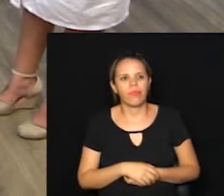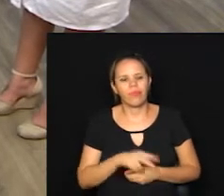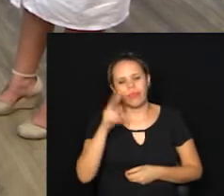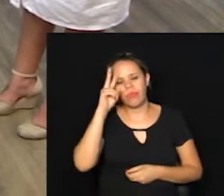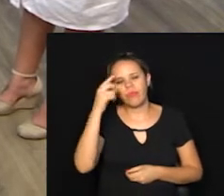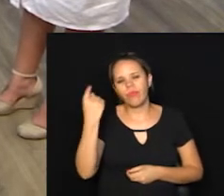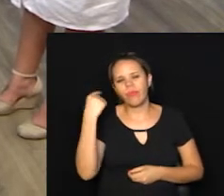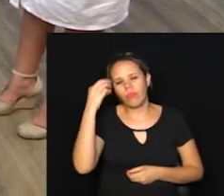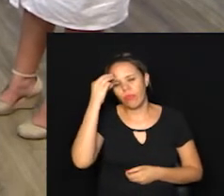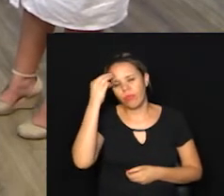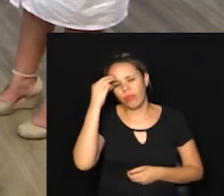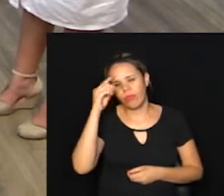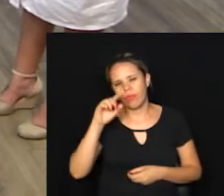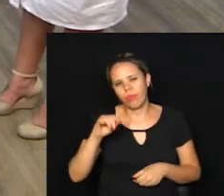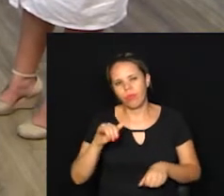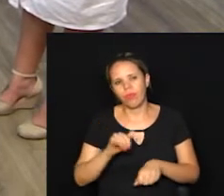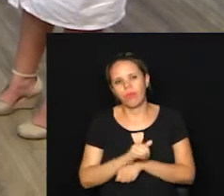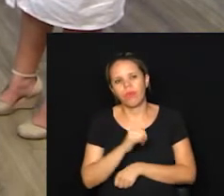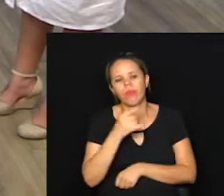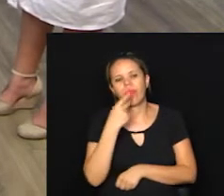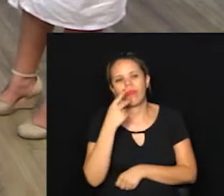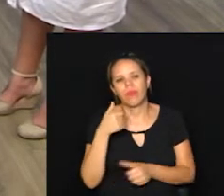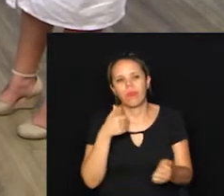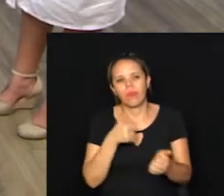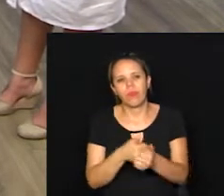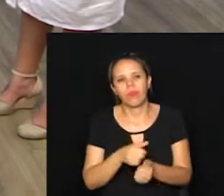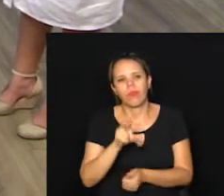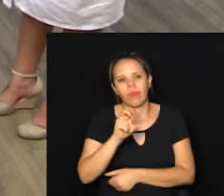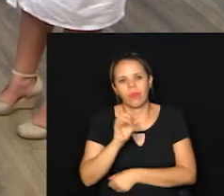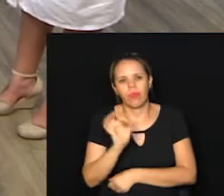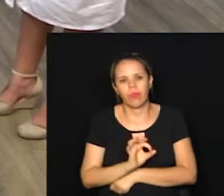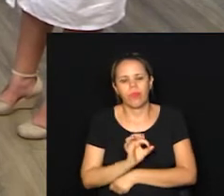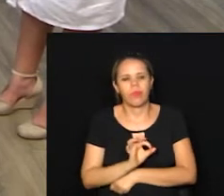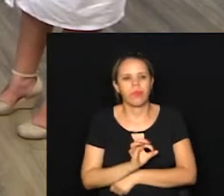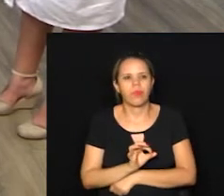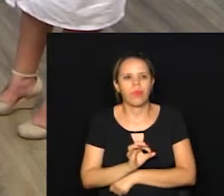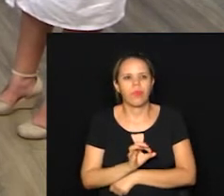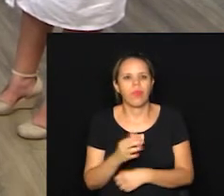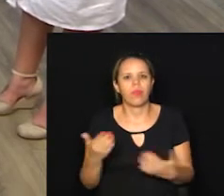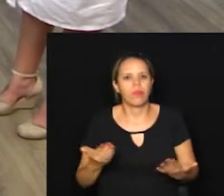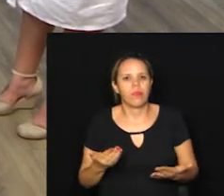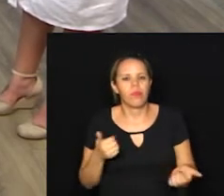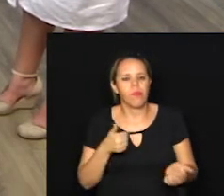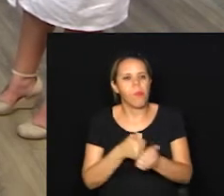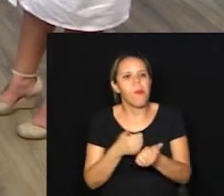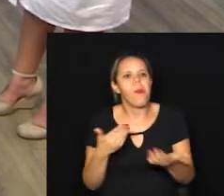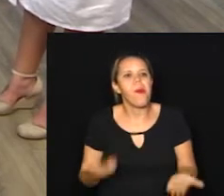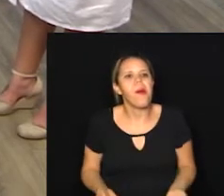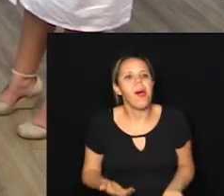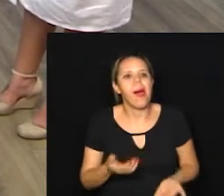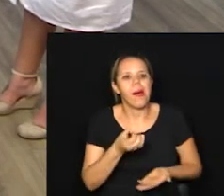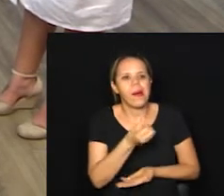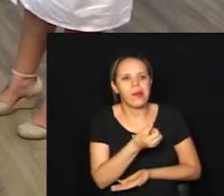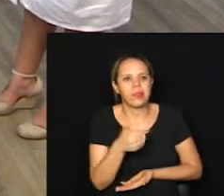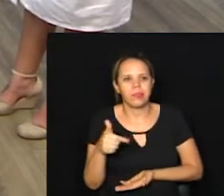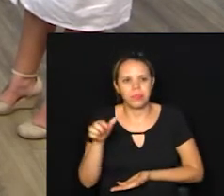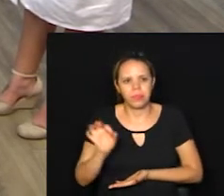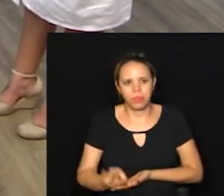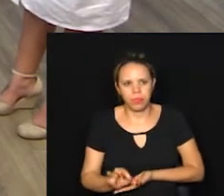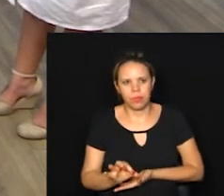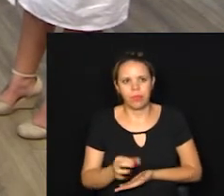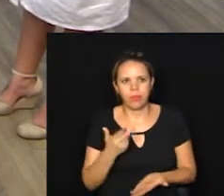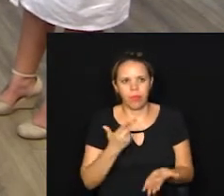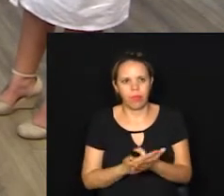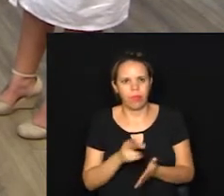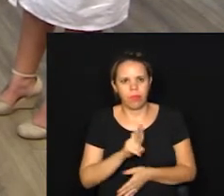minha memória não estiver falhando, você falou que estava próximo dos 50%. E hoje eu estou acompanhando aqui 67% dos